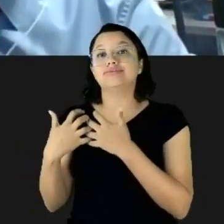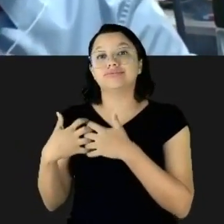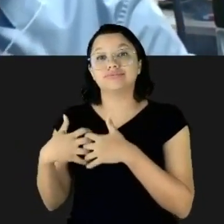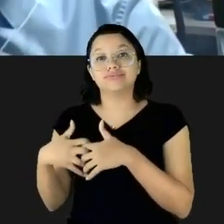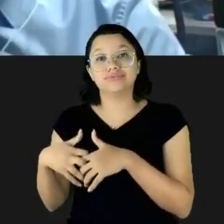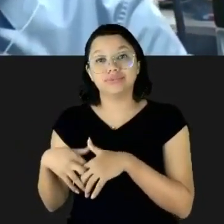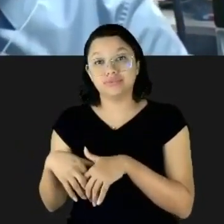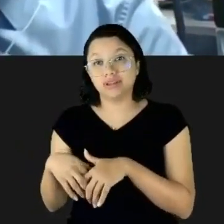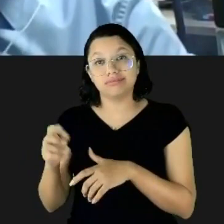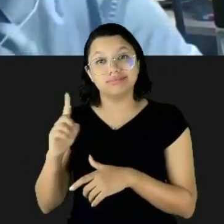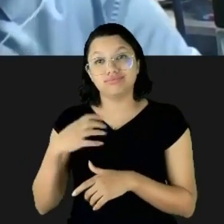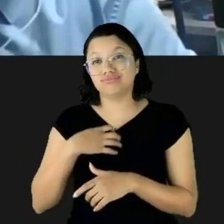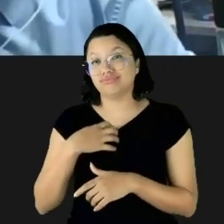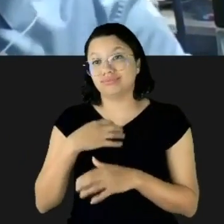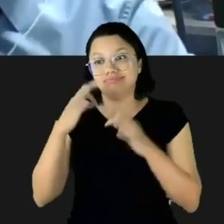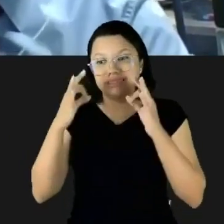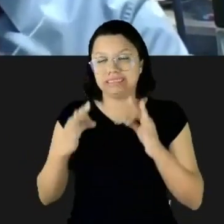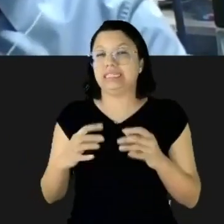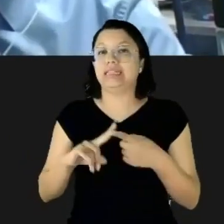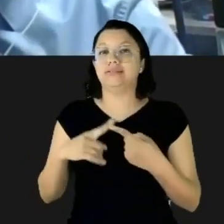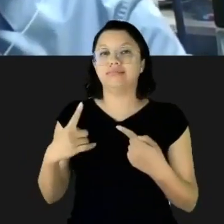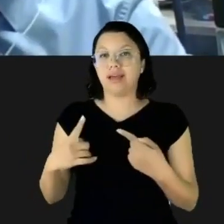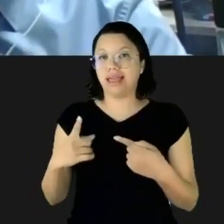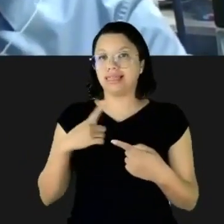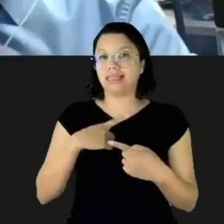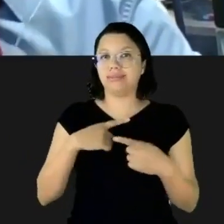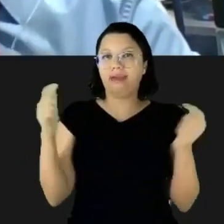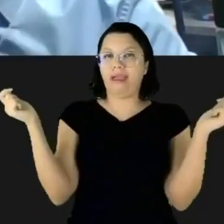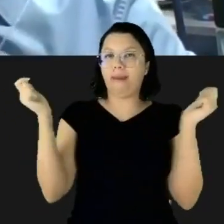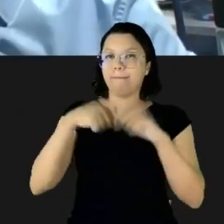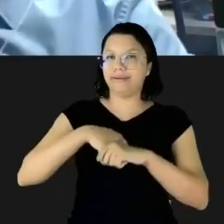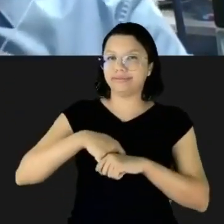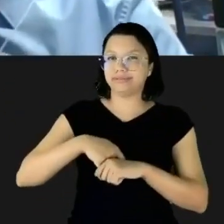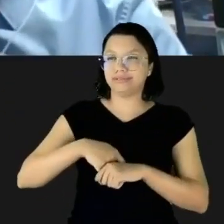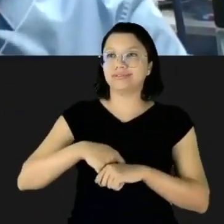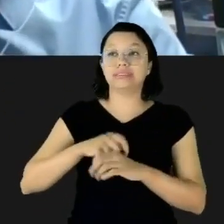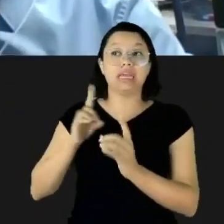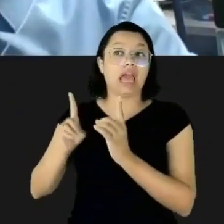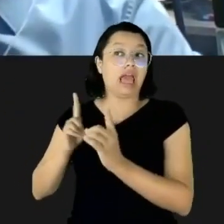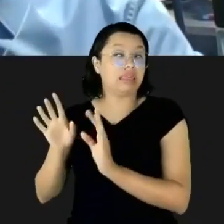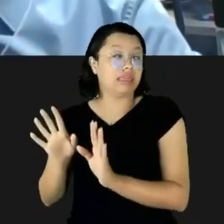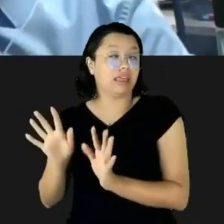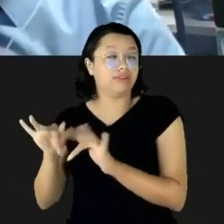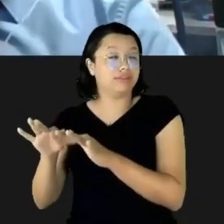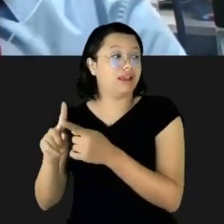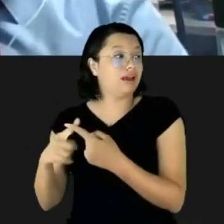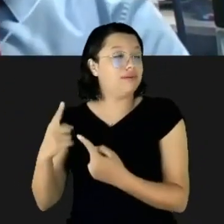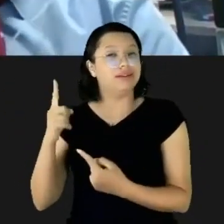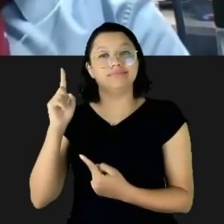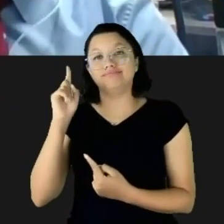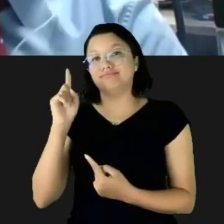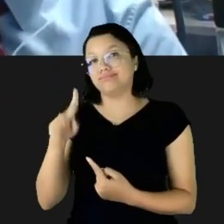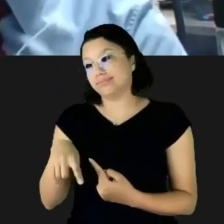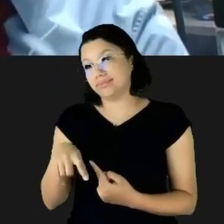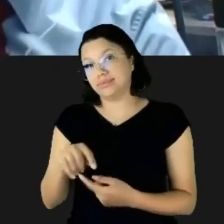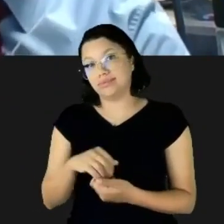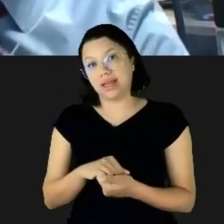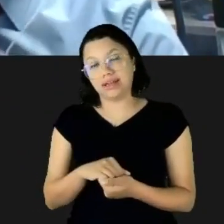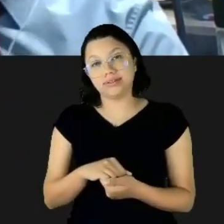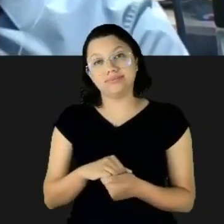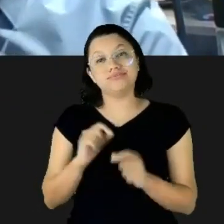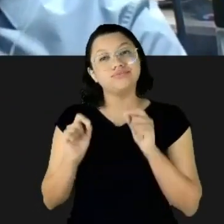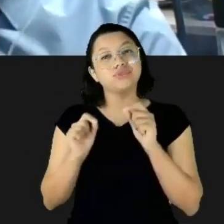não de uma forma plena, vai funcionando com uma capacidade ali que atende a finalidade, mas não é a que